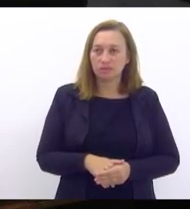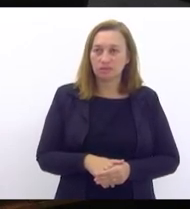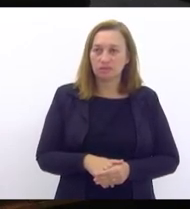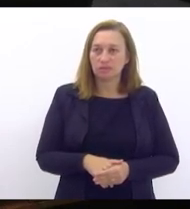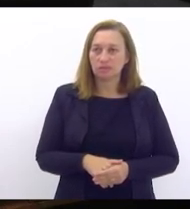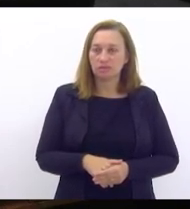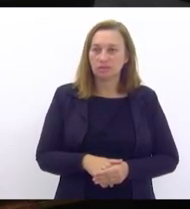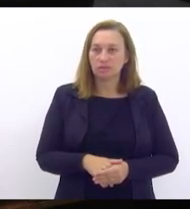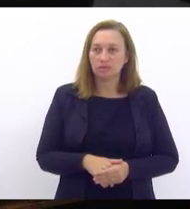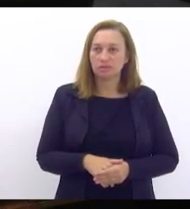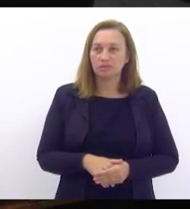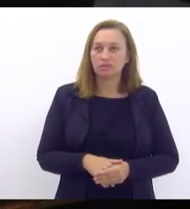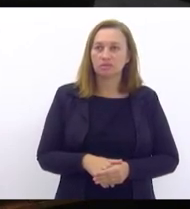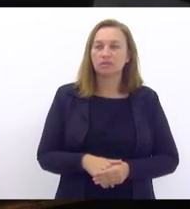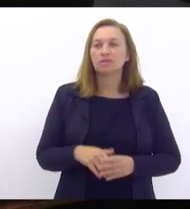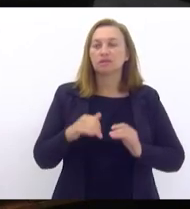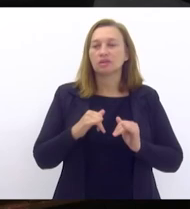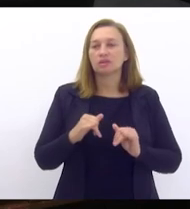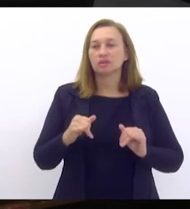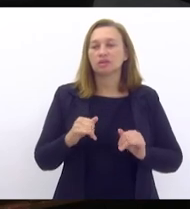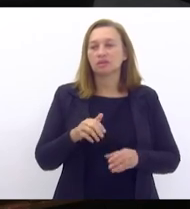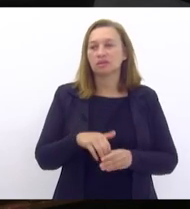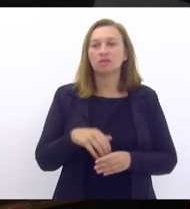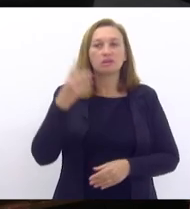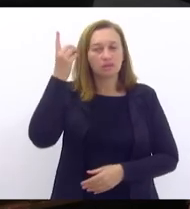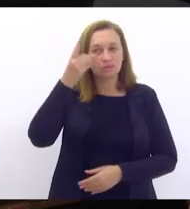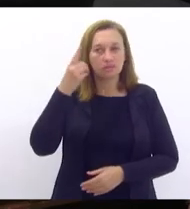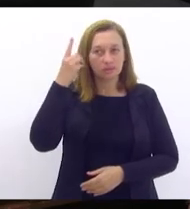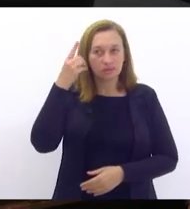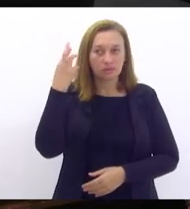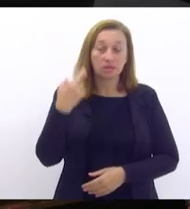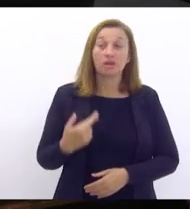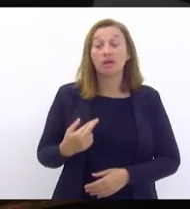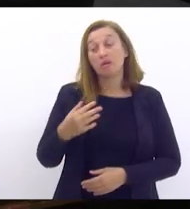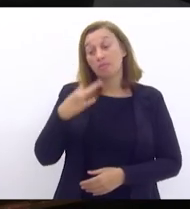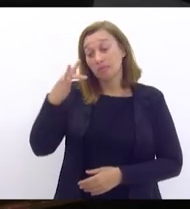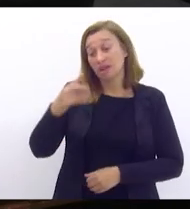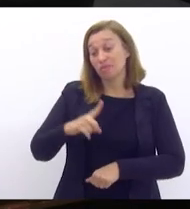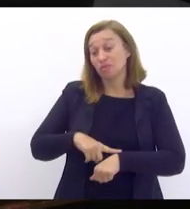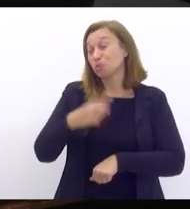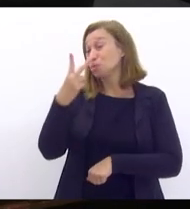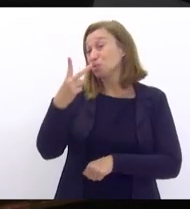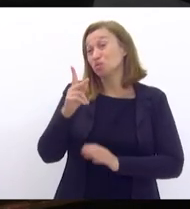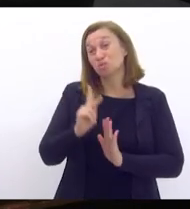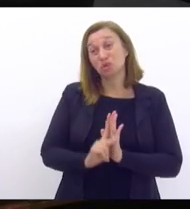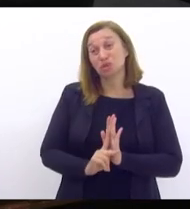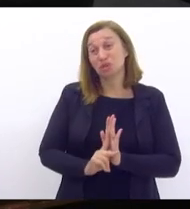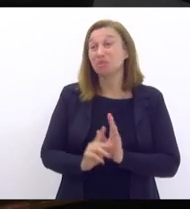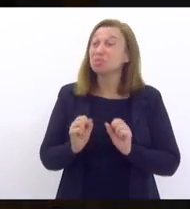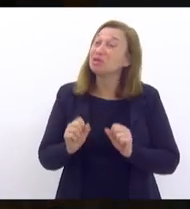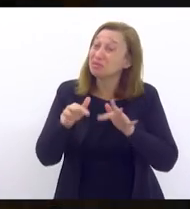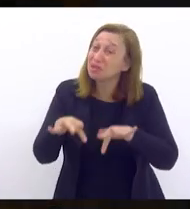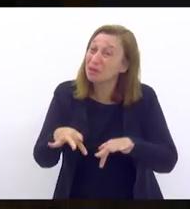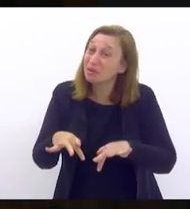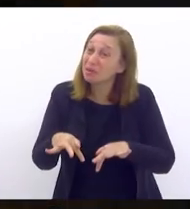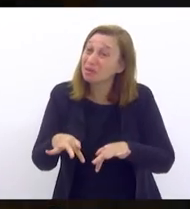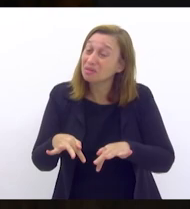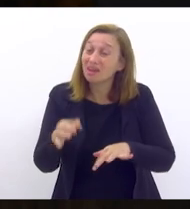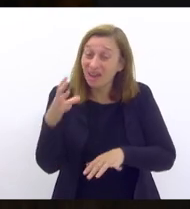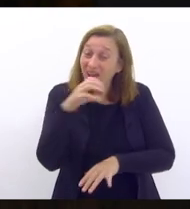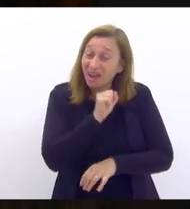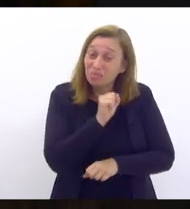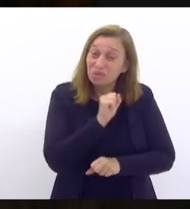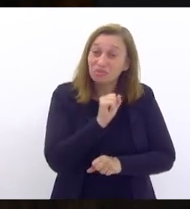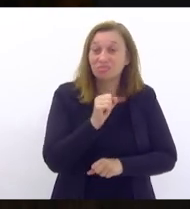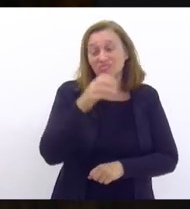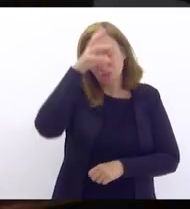promulgação. Para declaração de voto, a deputada Renata, pediria brevidade para dar tempo. Só tem dois projetos. Poderia ser ao final, deputado? Muito rápido,